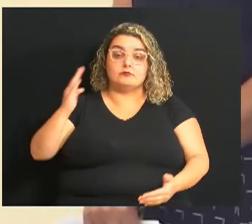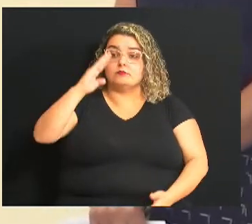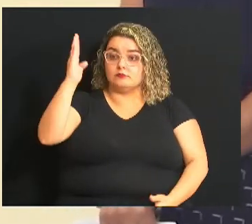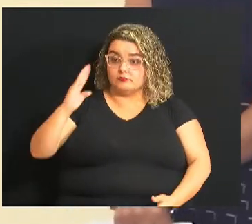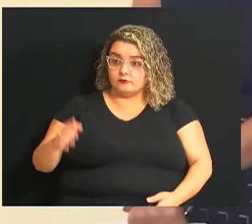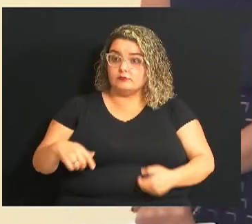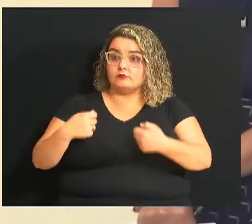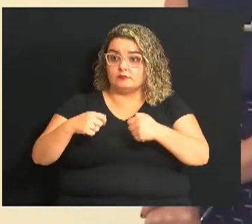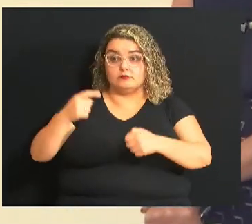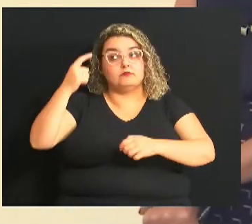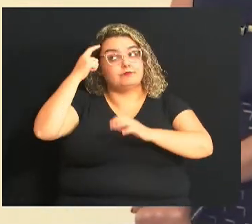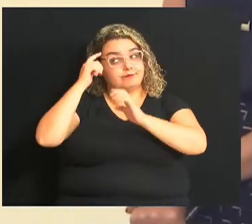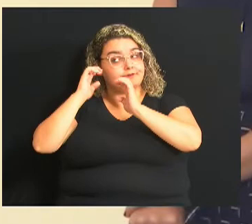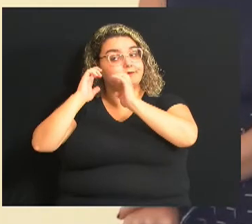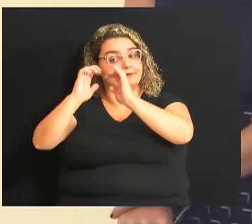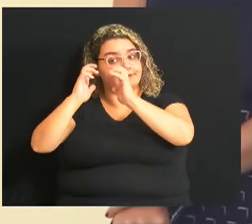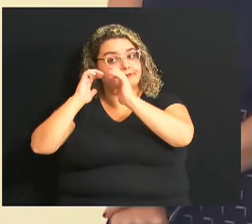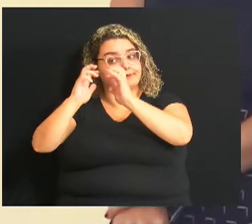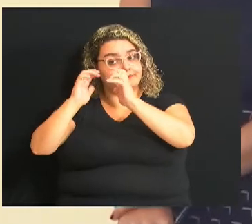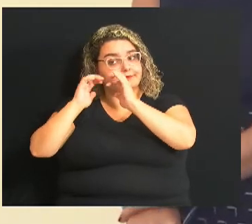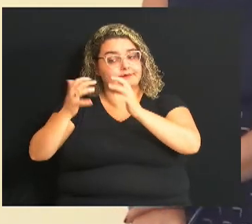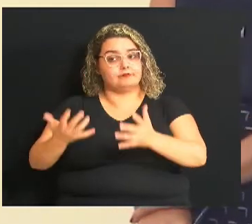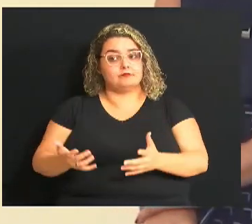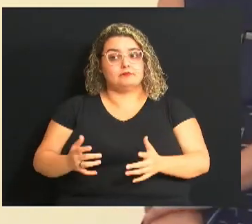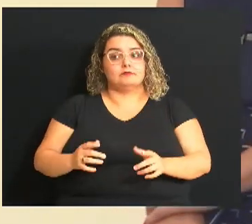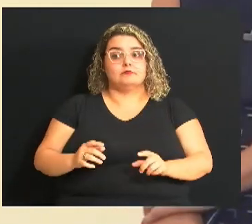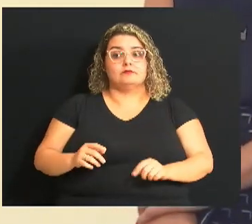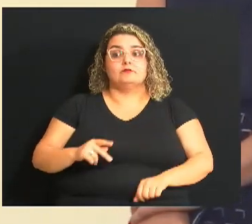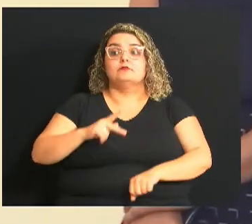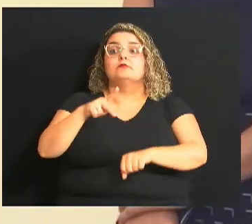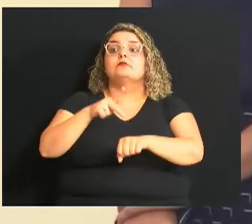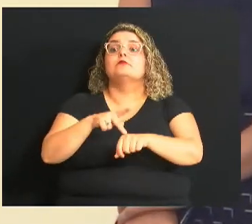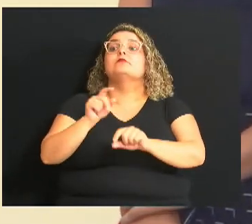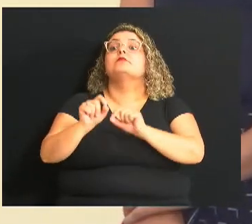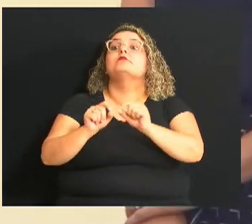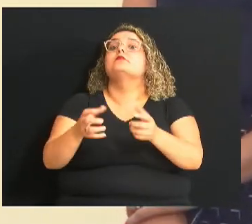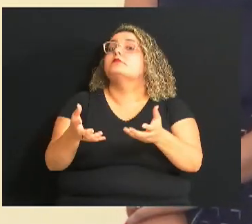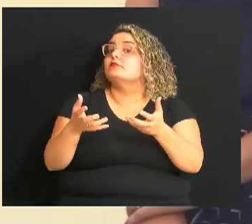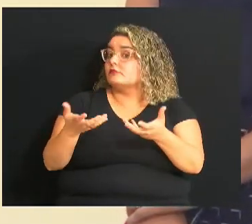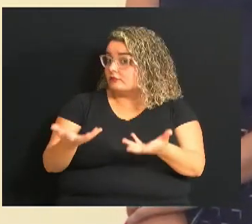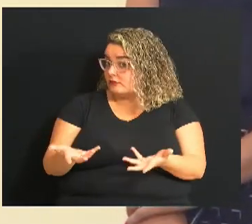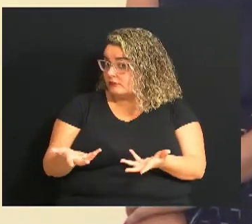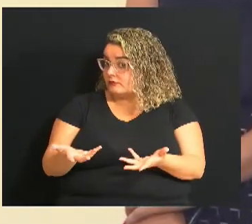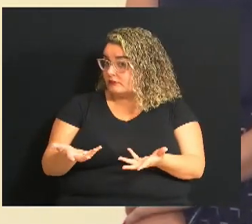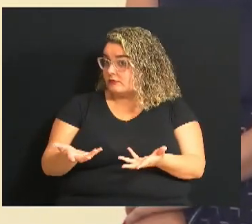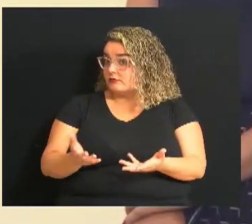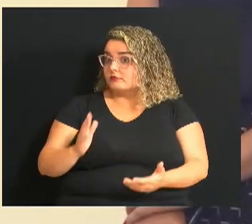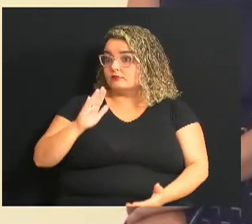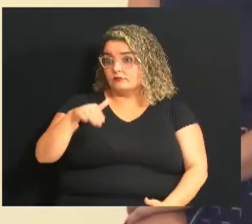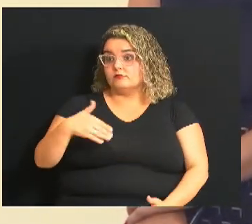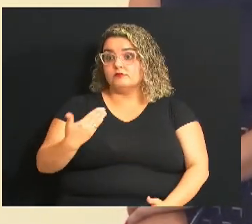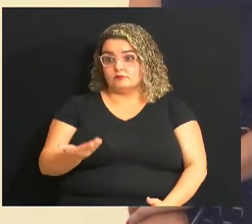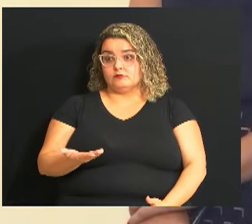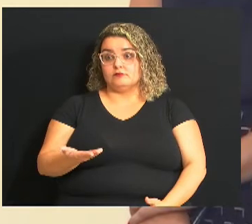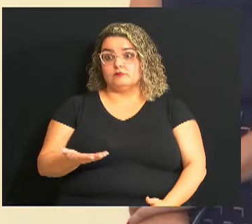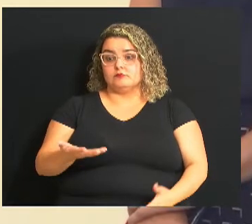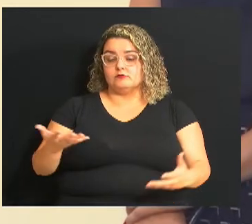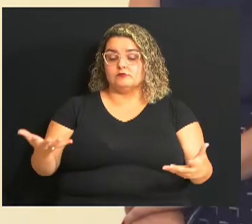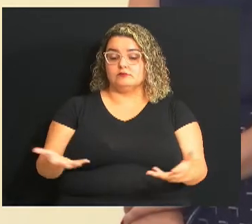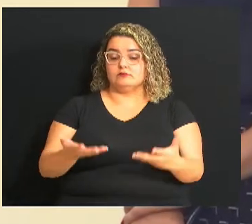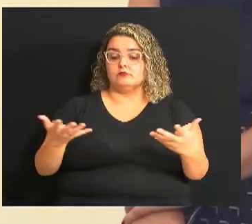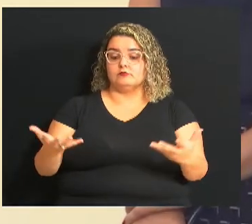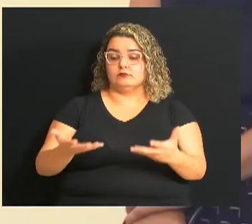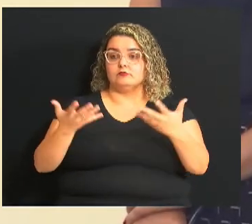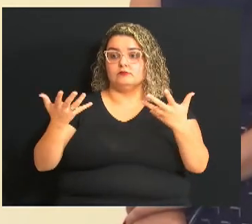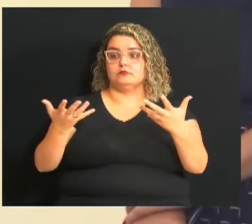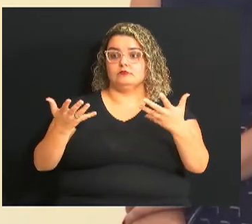a refletir sobre que país que a gente quer quando a gente fomenta